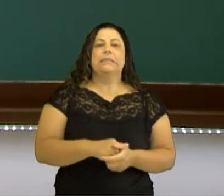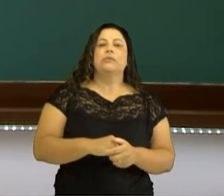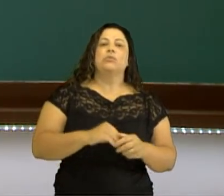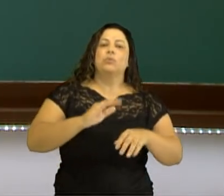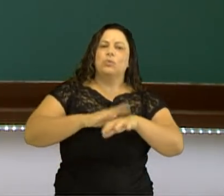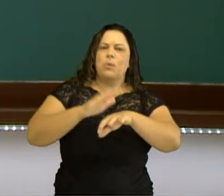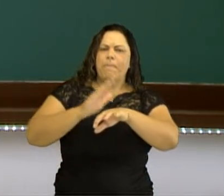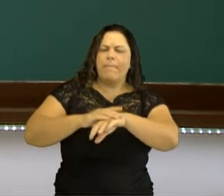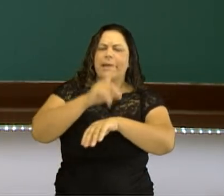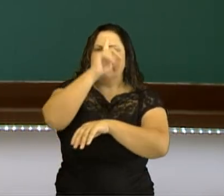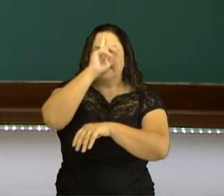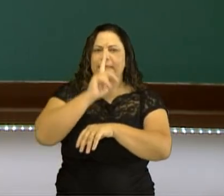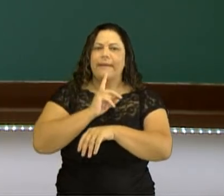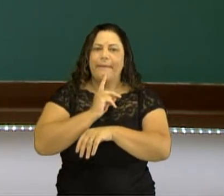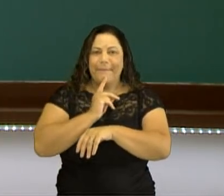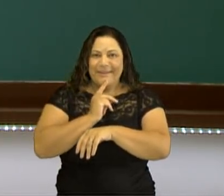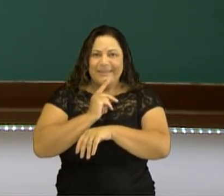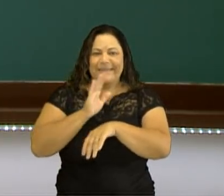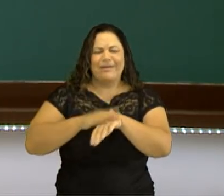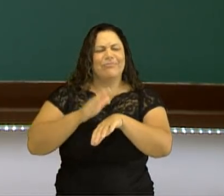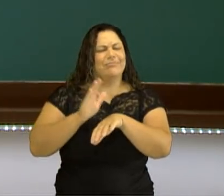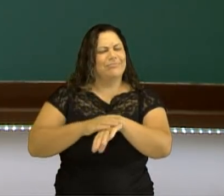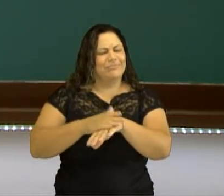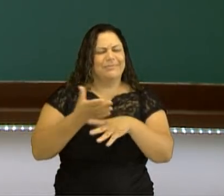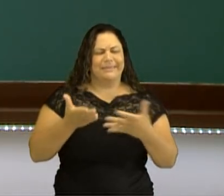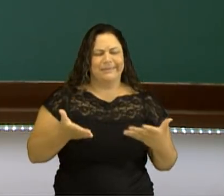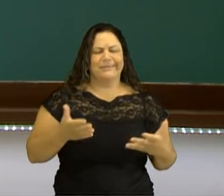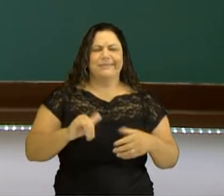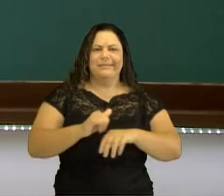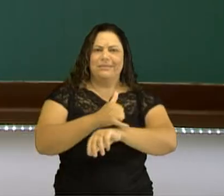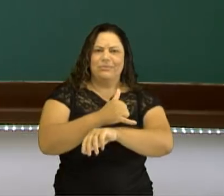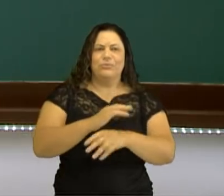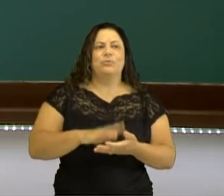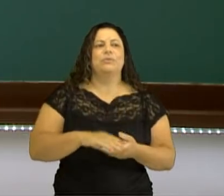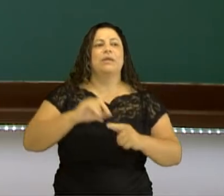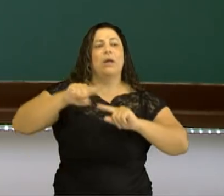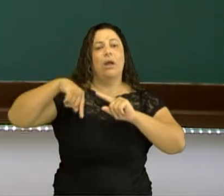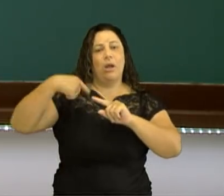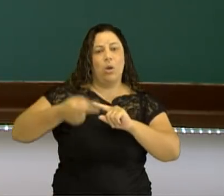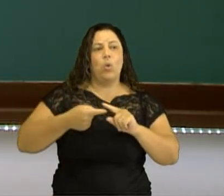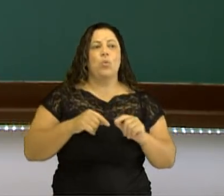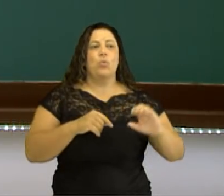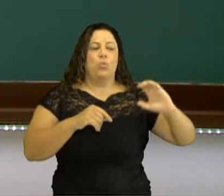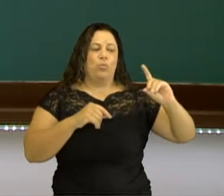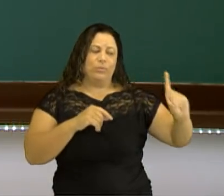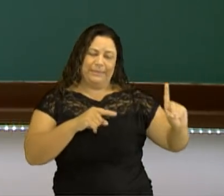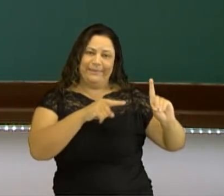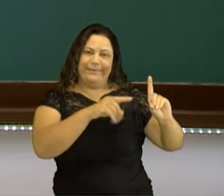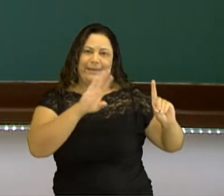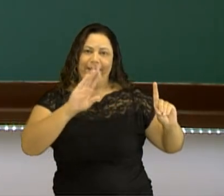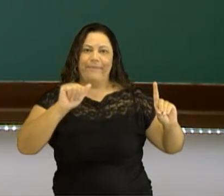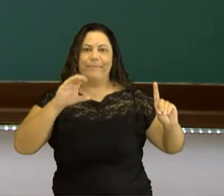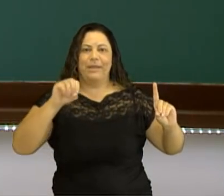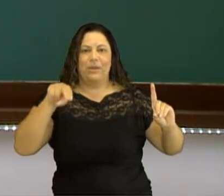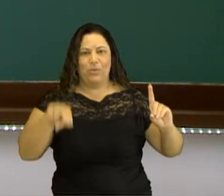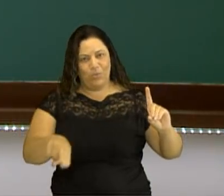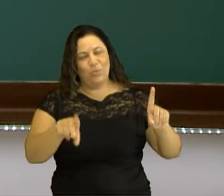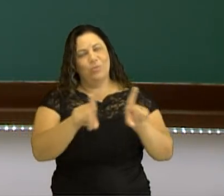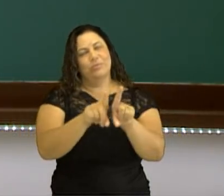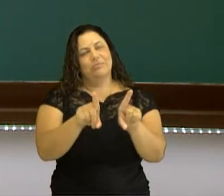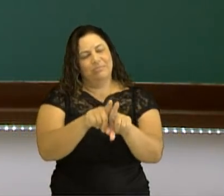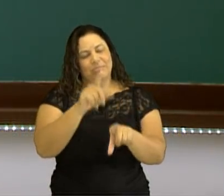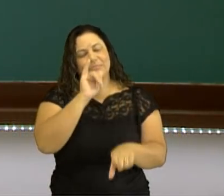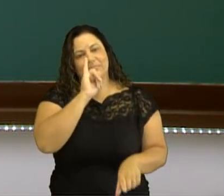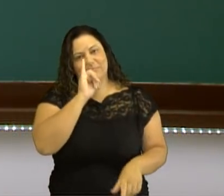os mais amarelos são os que mais têm lipídios, tá? E o bacon também é um exemplo de lipídio, né? De origem animal.